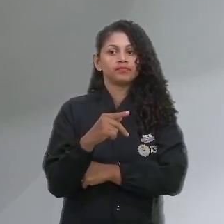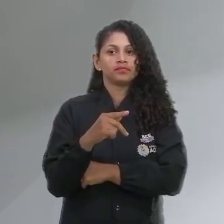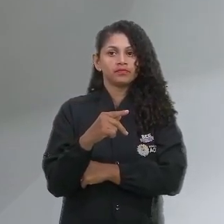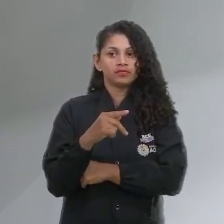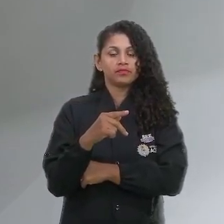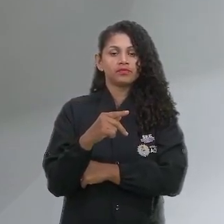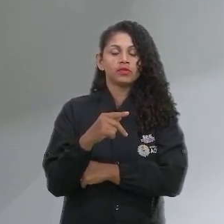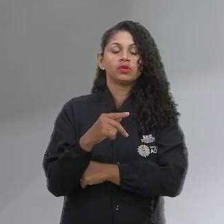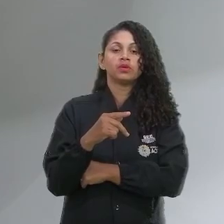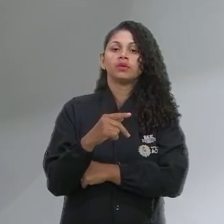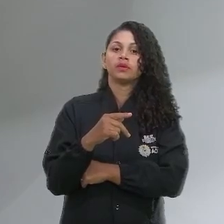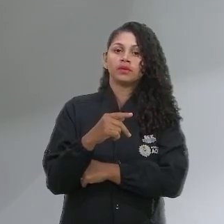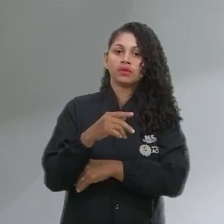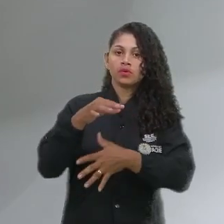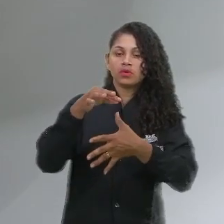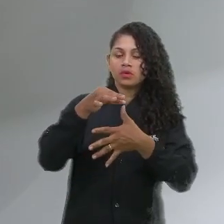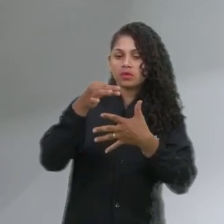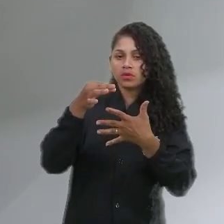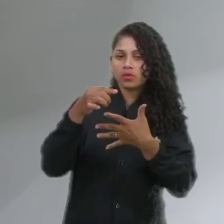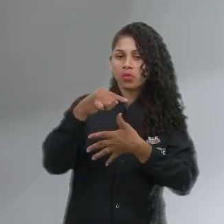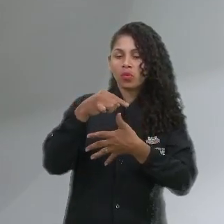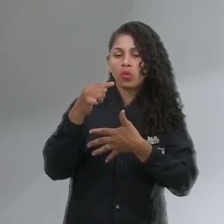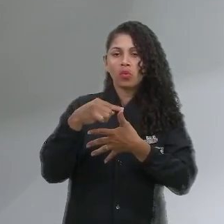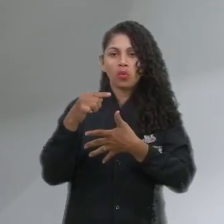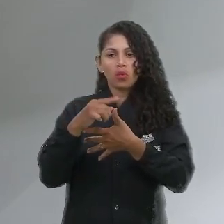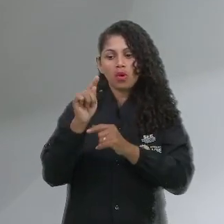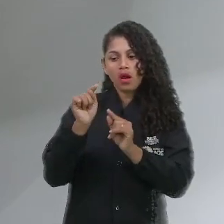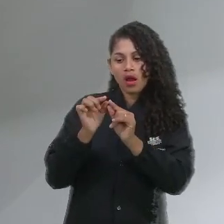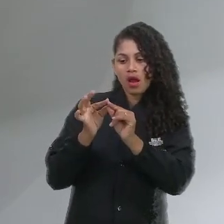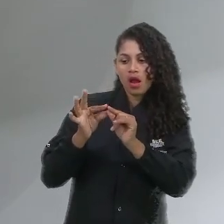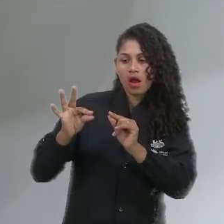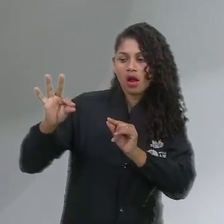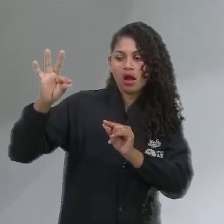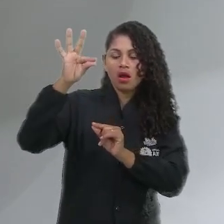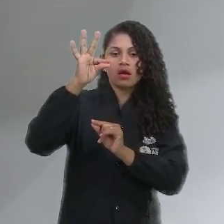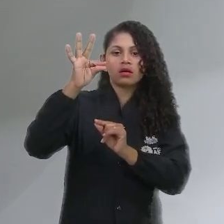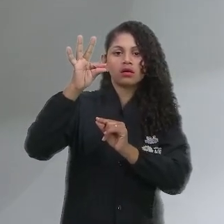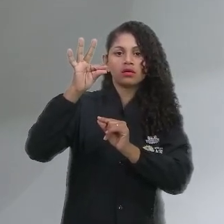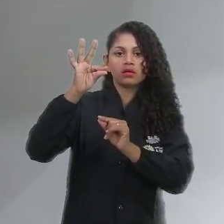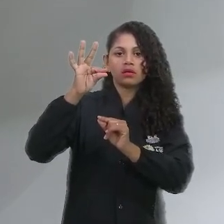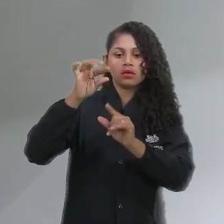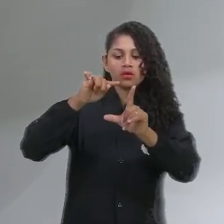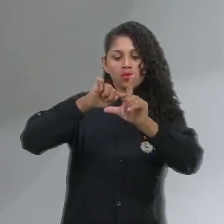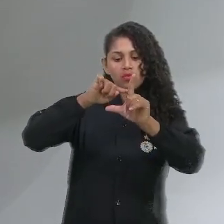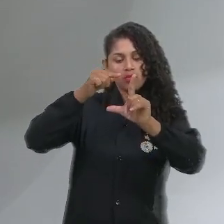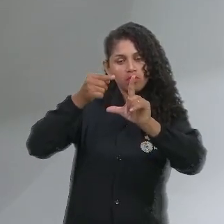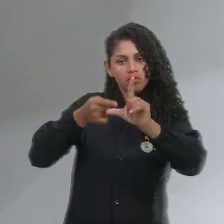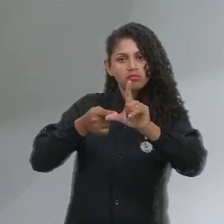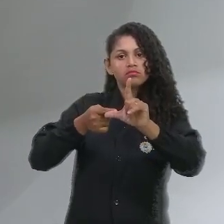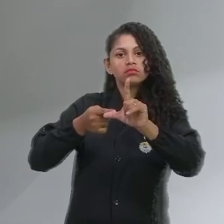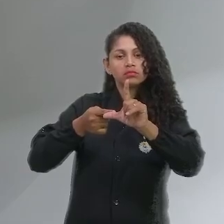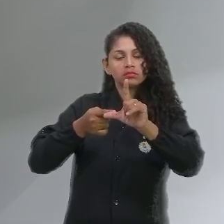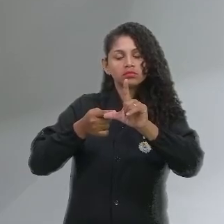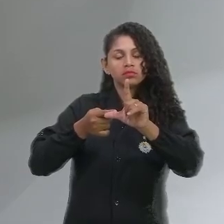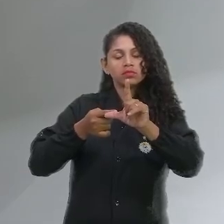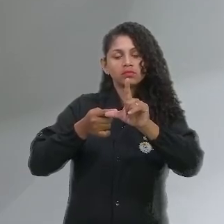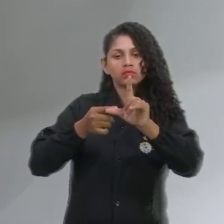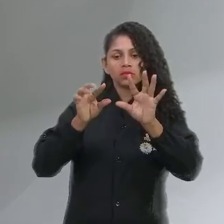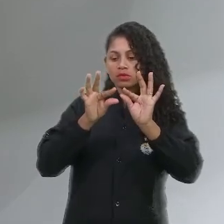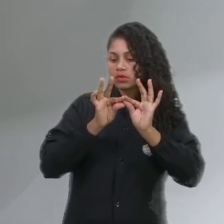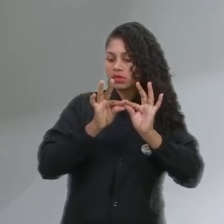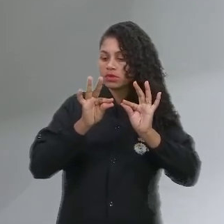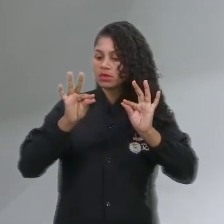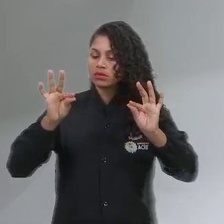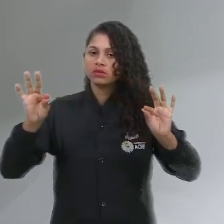o arco e o ângulo central, e como determinar a medida de um arco de circunferência. Nas